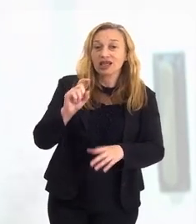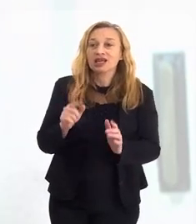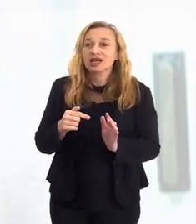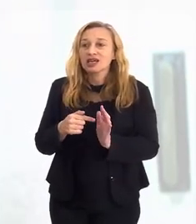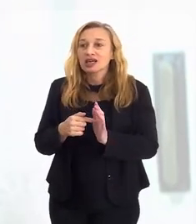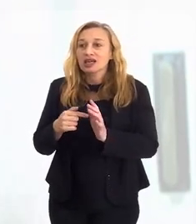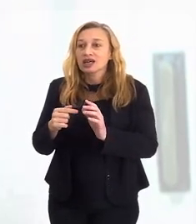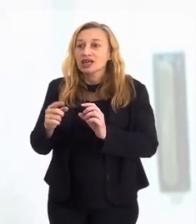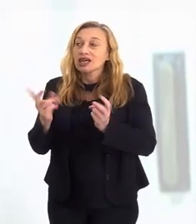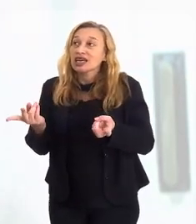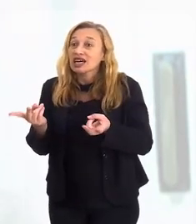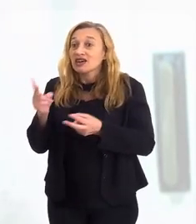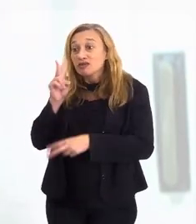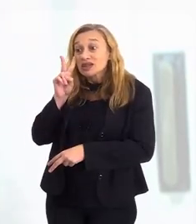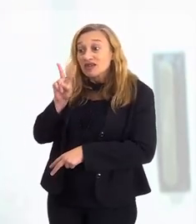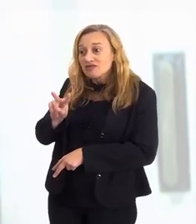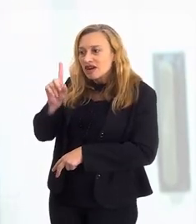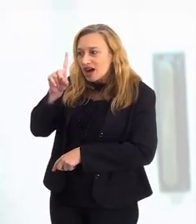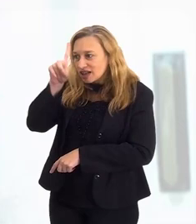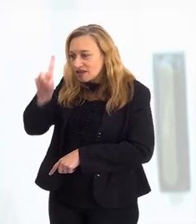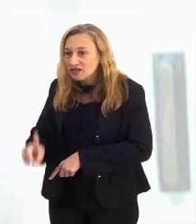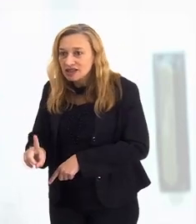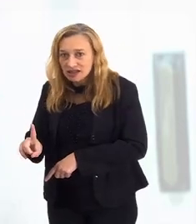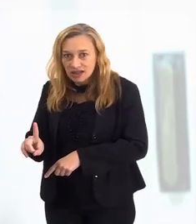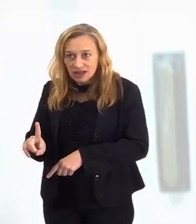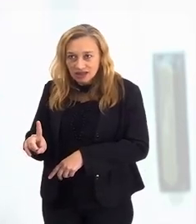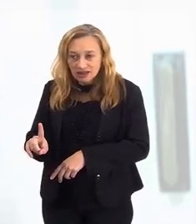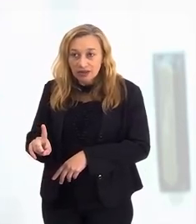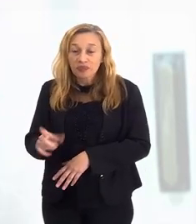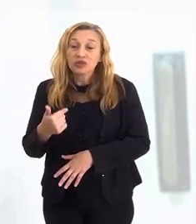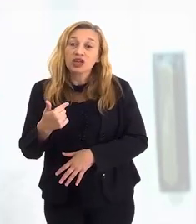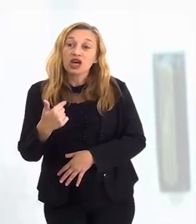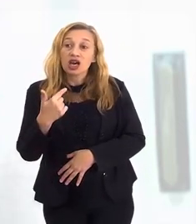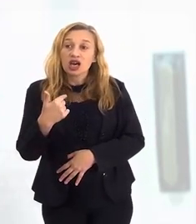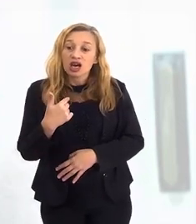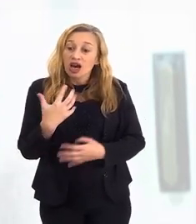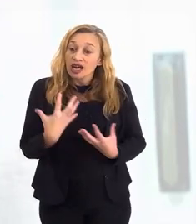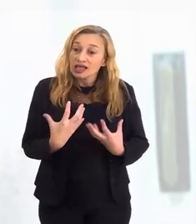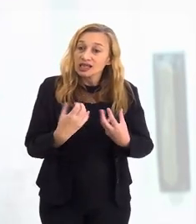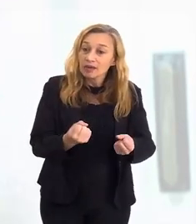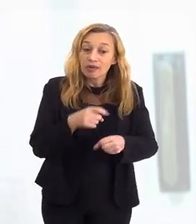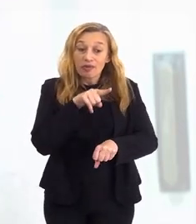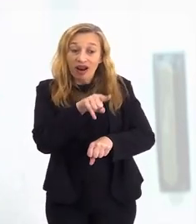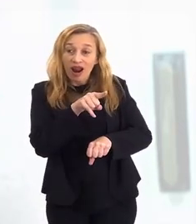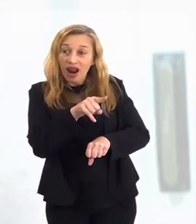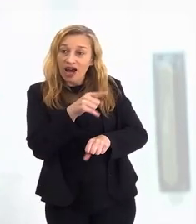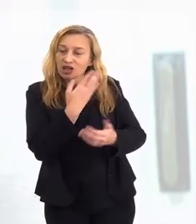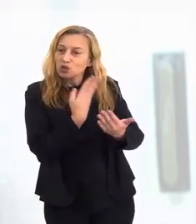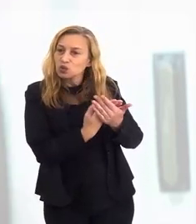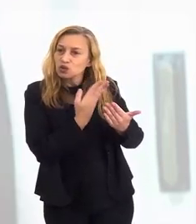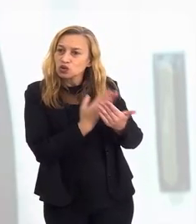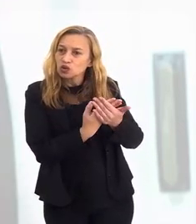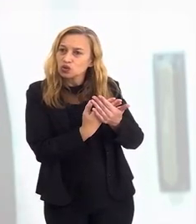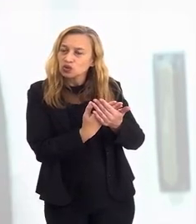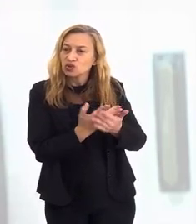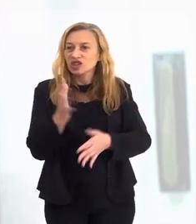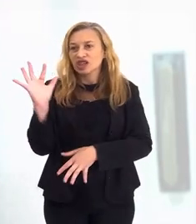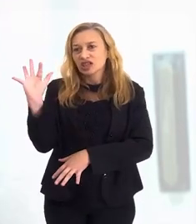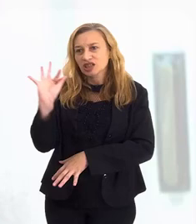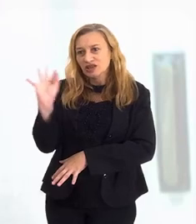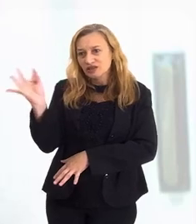o cenário da deficiência, né, em si. Me recordo que numa ocasião recebemos lá no Instituto de